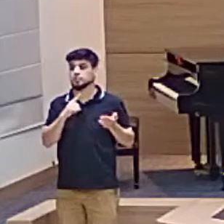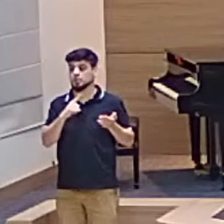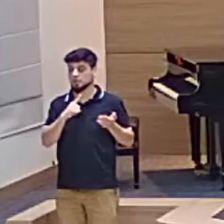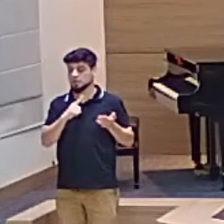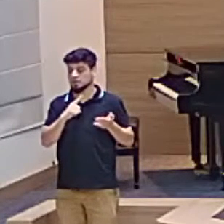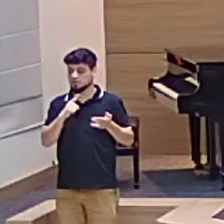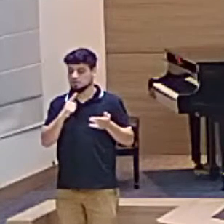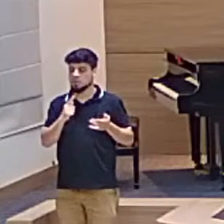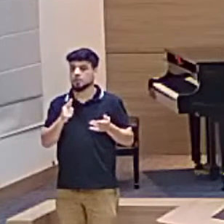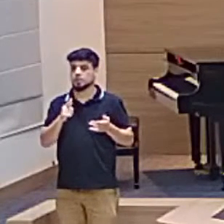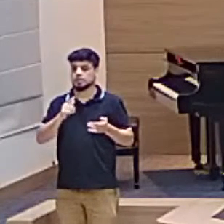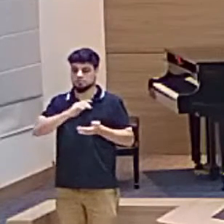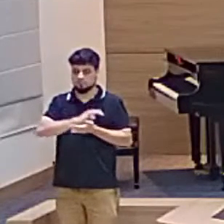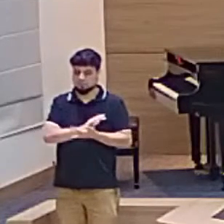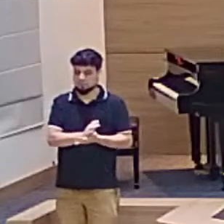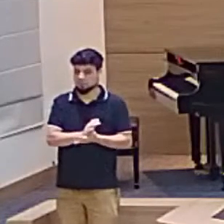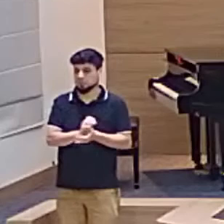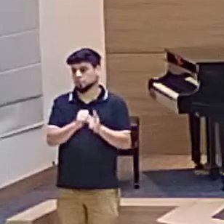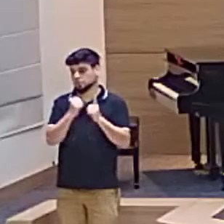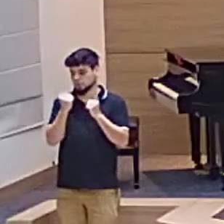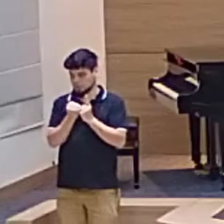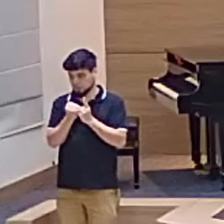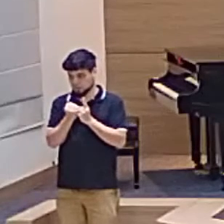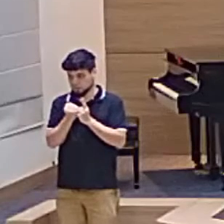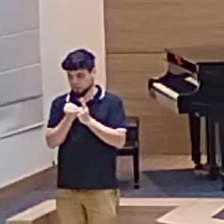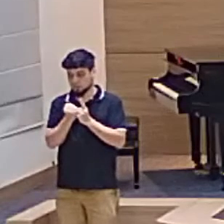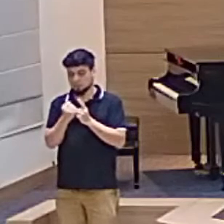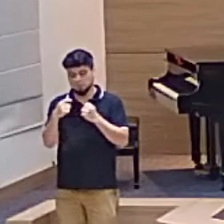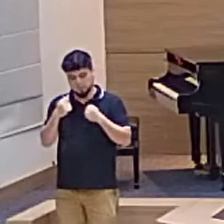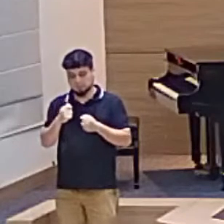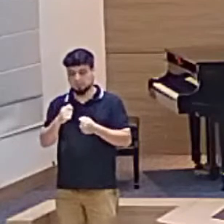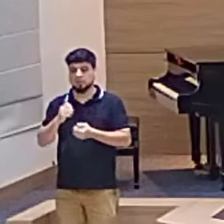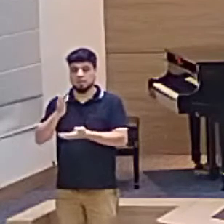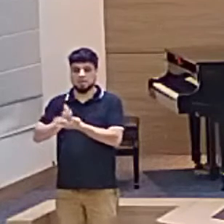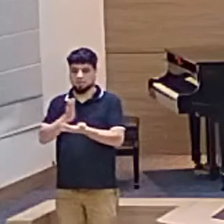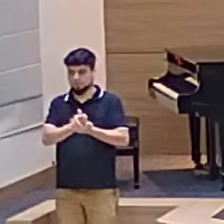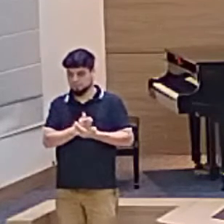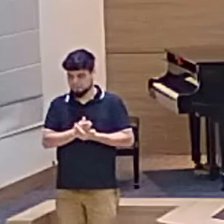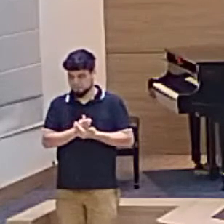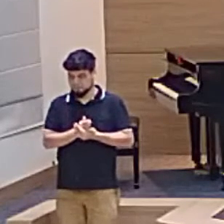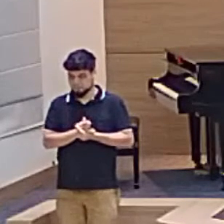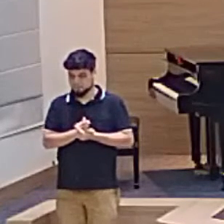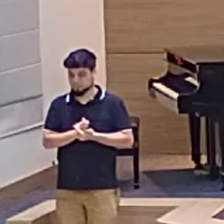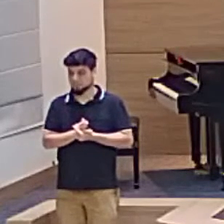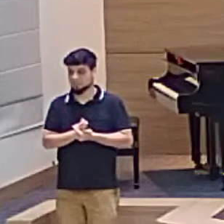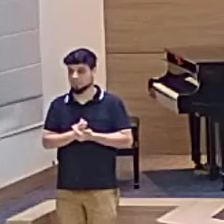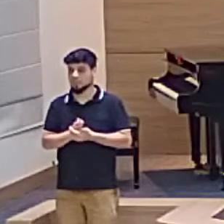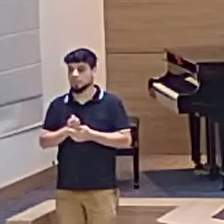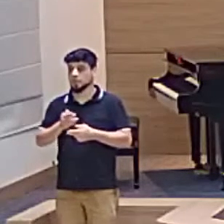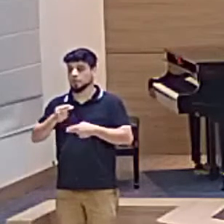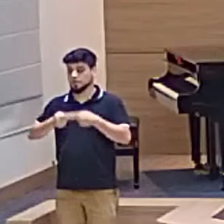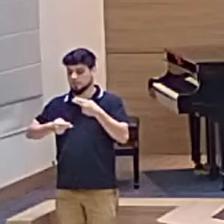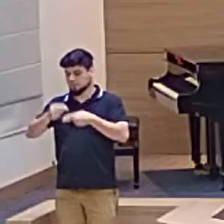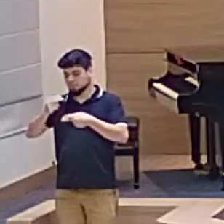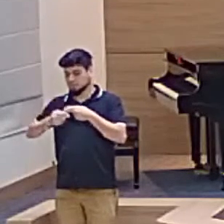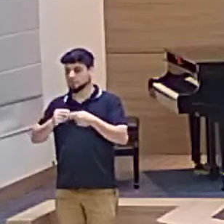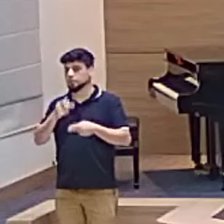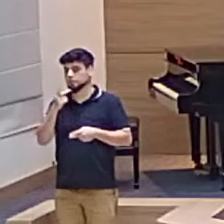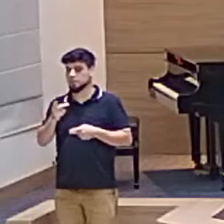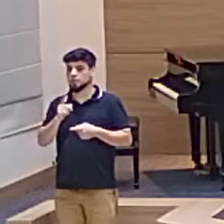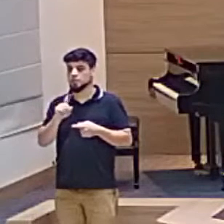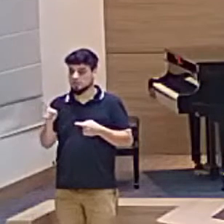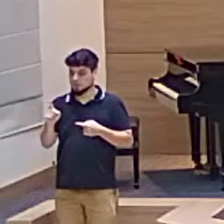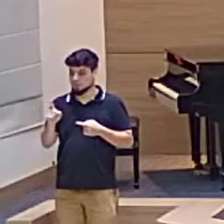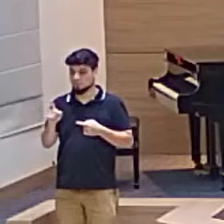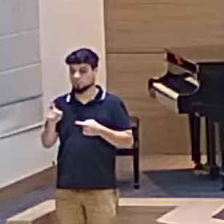sociedade Precisamos ser sermos eliminados E aí Neemias não Josué disse não